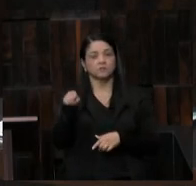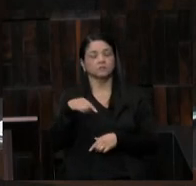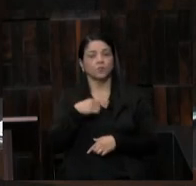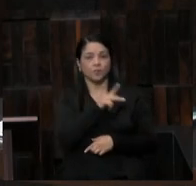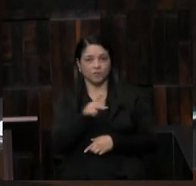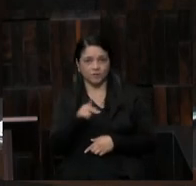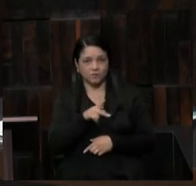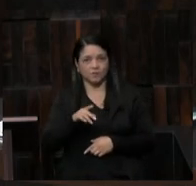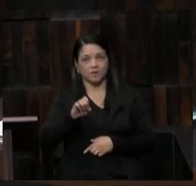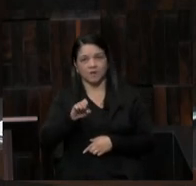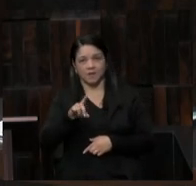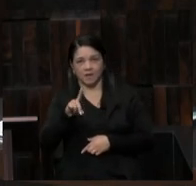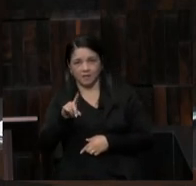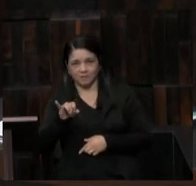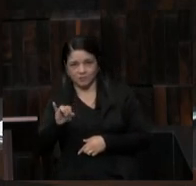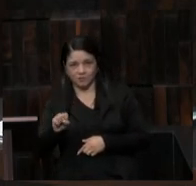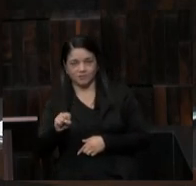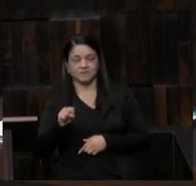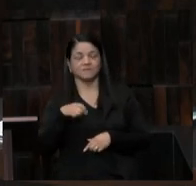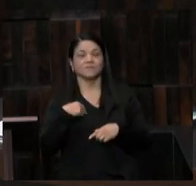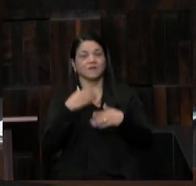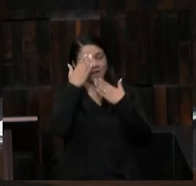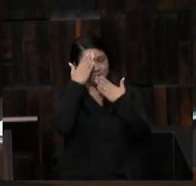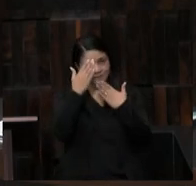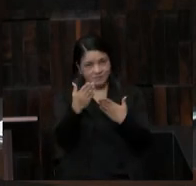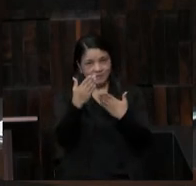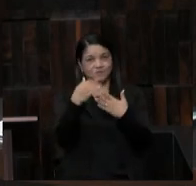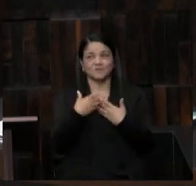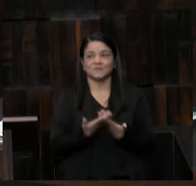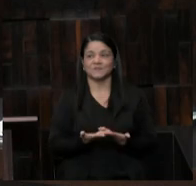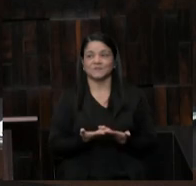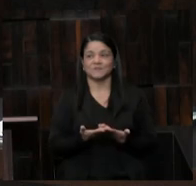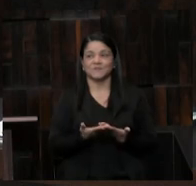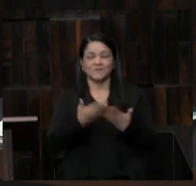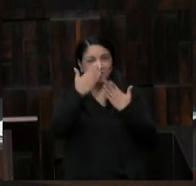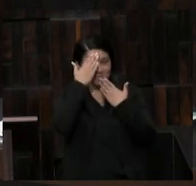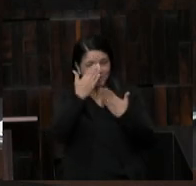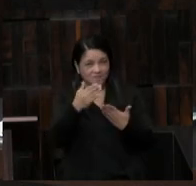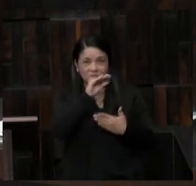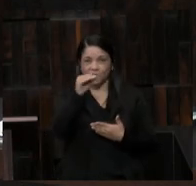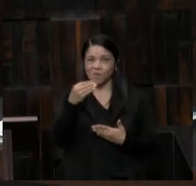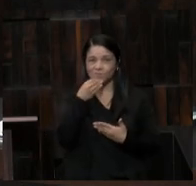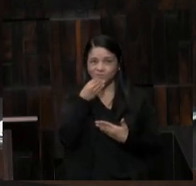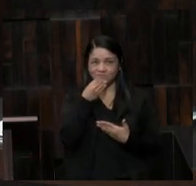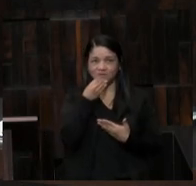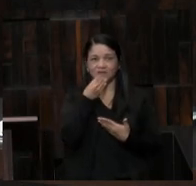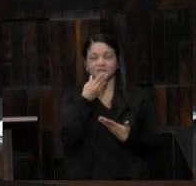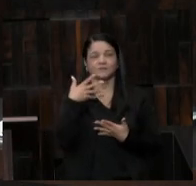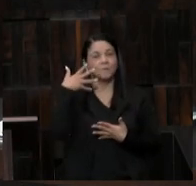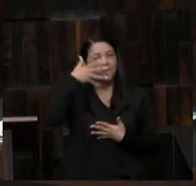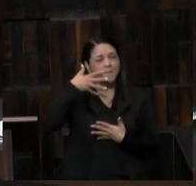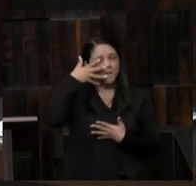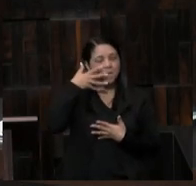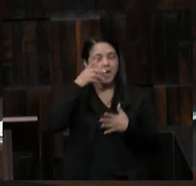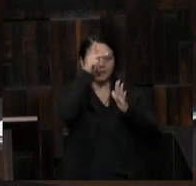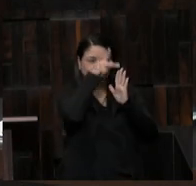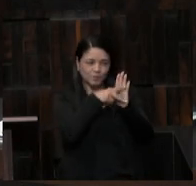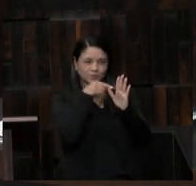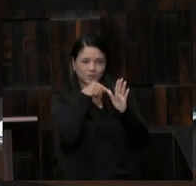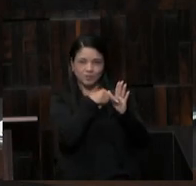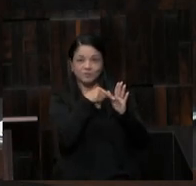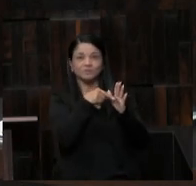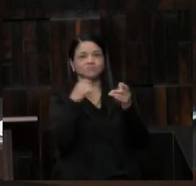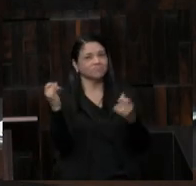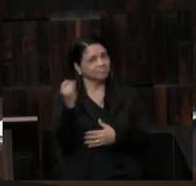aqui o meu agradecimento. E obrigada, né, pela oportunidade de estar aqui falando sobre esse projeto, que é